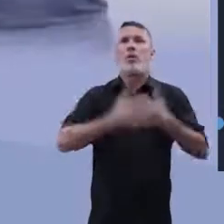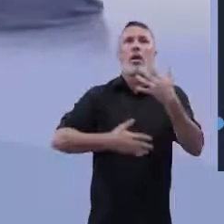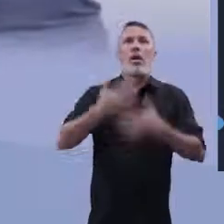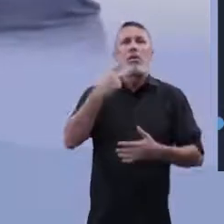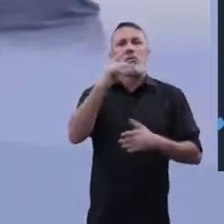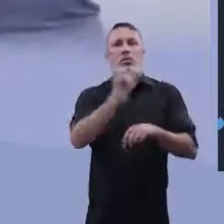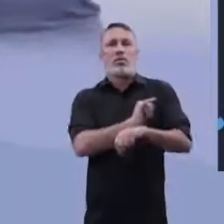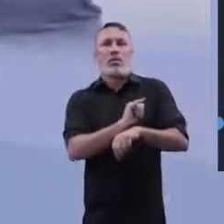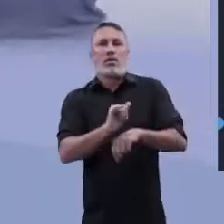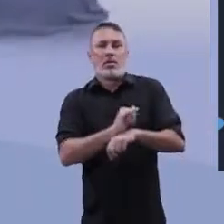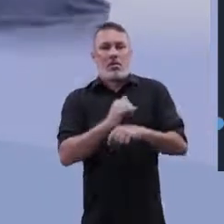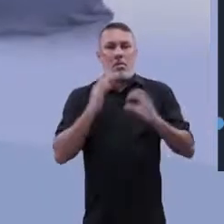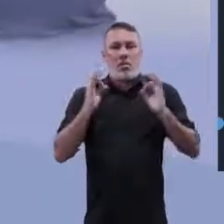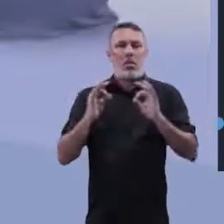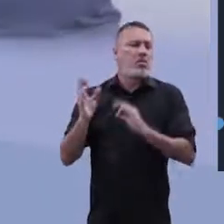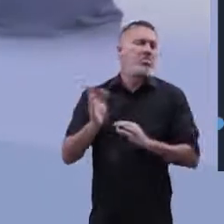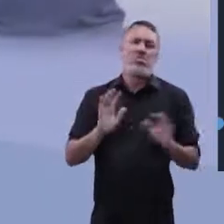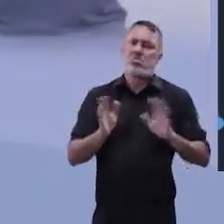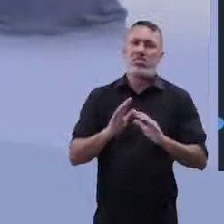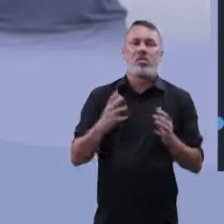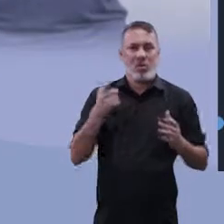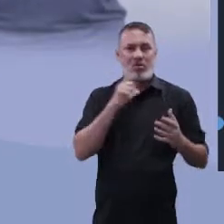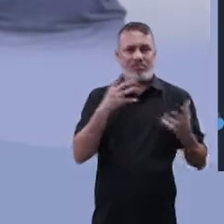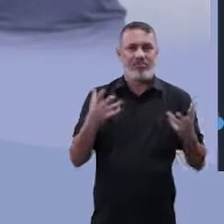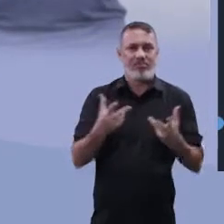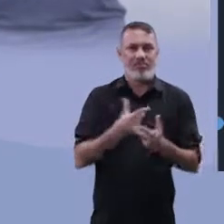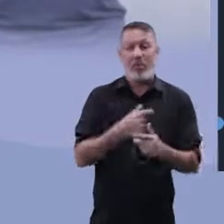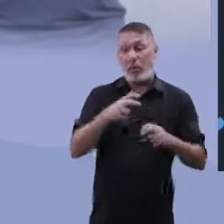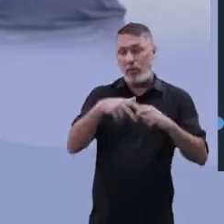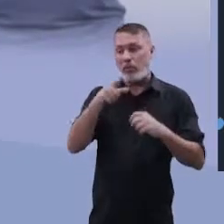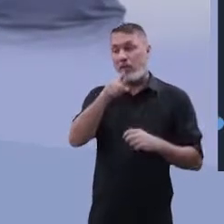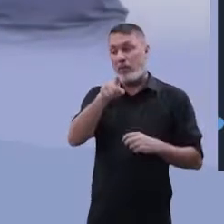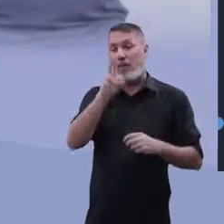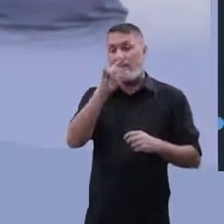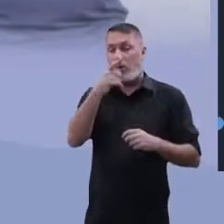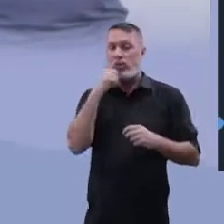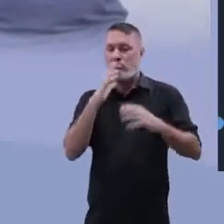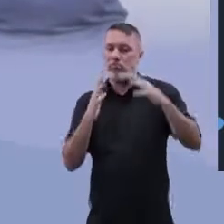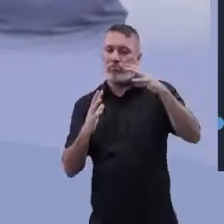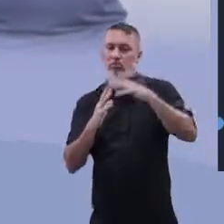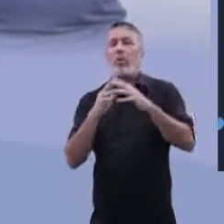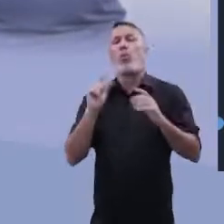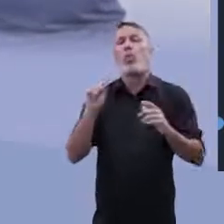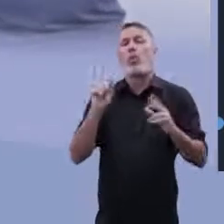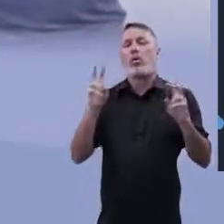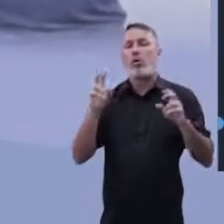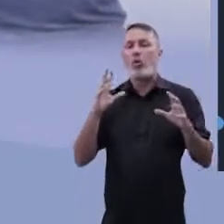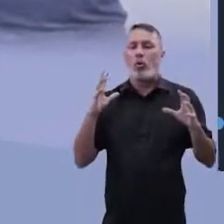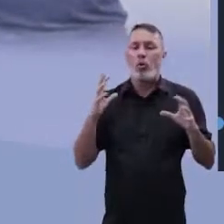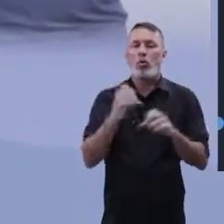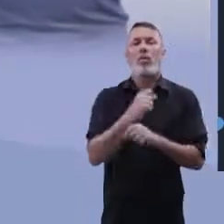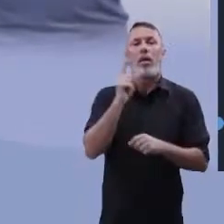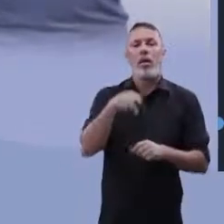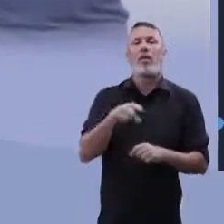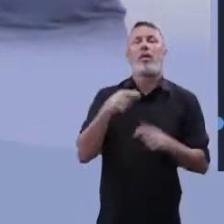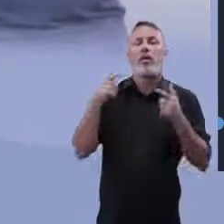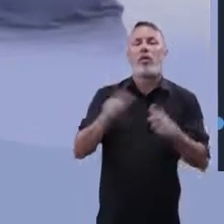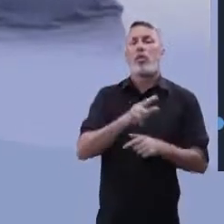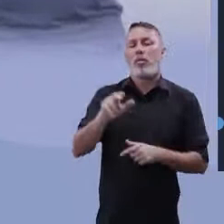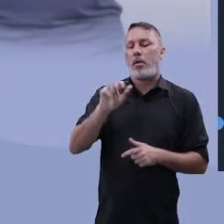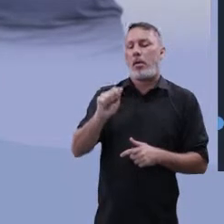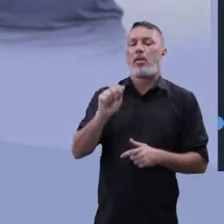vai atrapalhar a sua estratégia, ok? Então, nós temos ali, você vai alcançar ali o que nós chamamos de